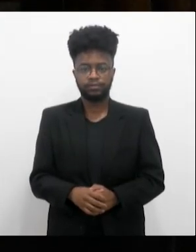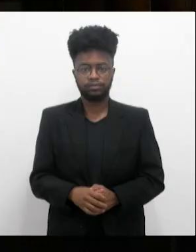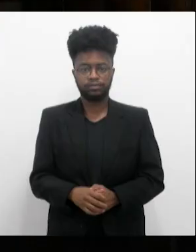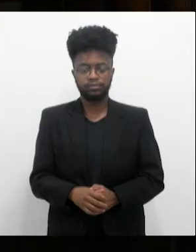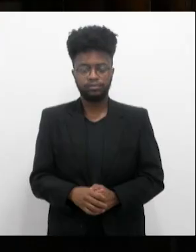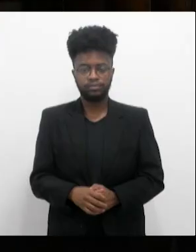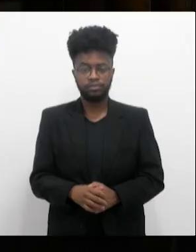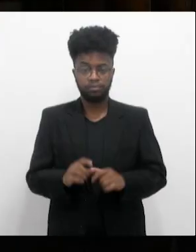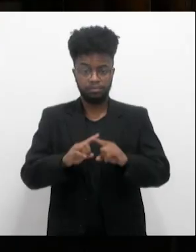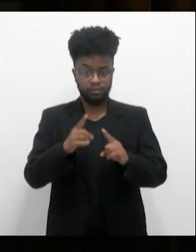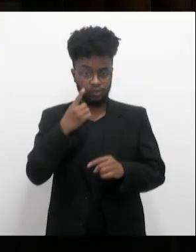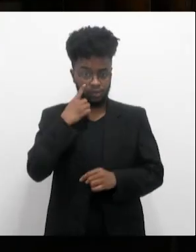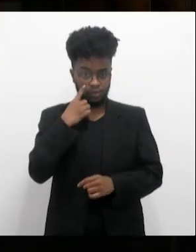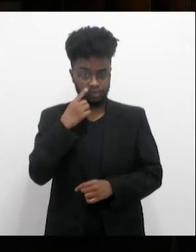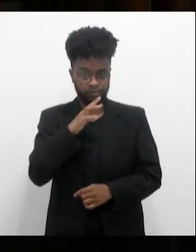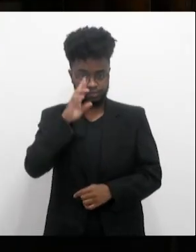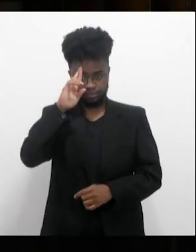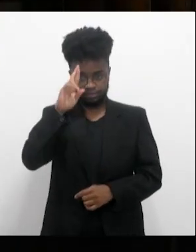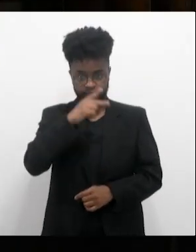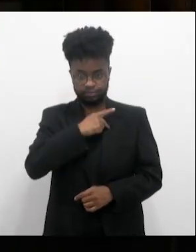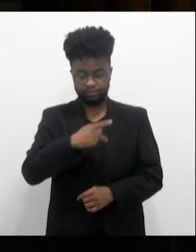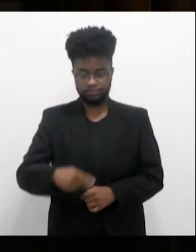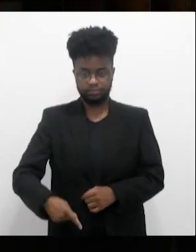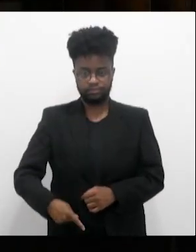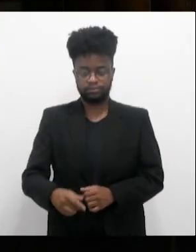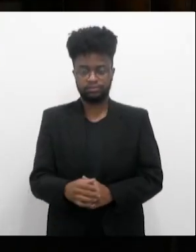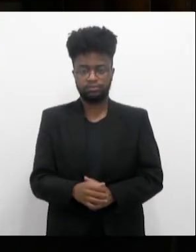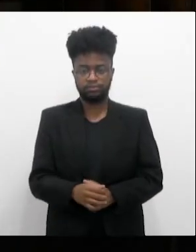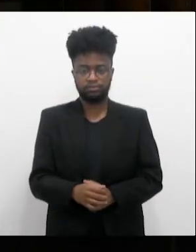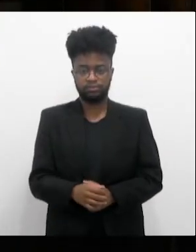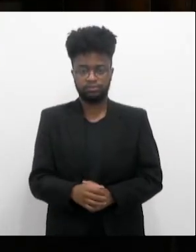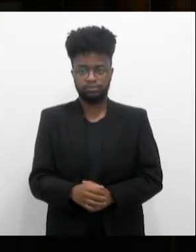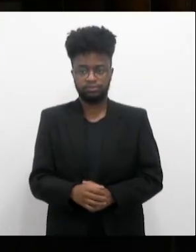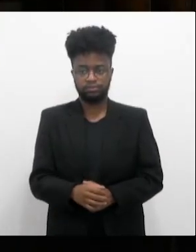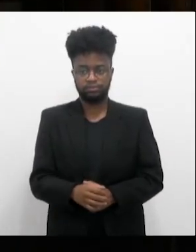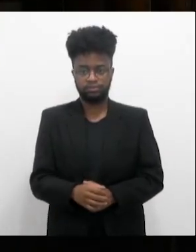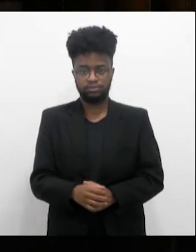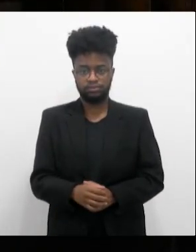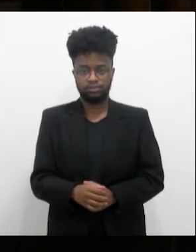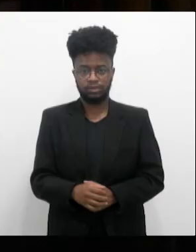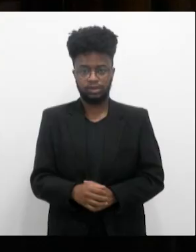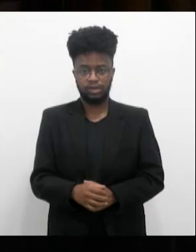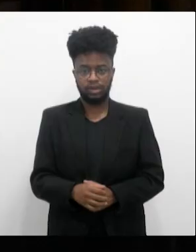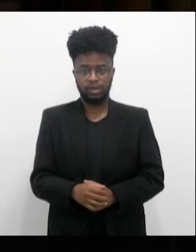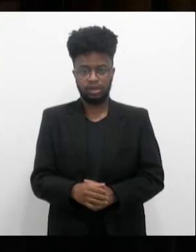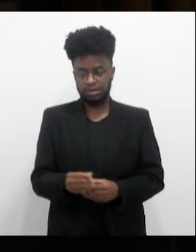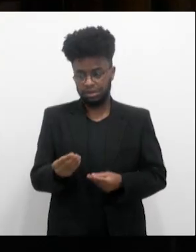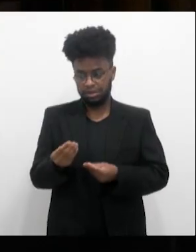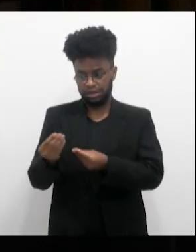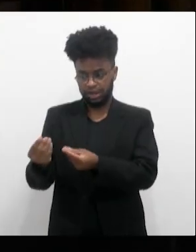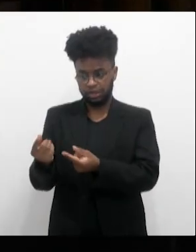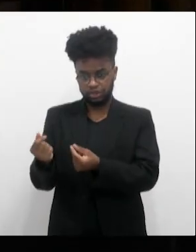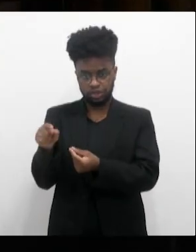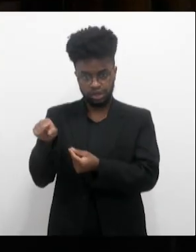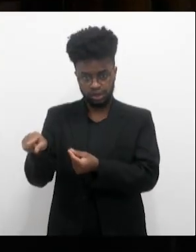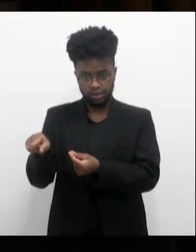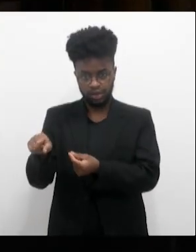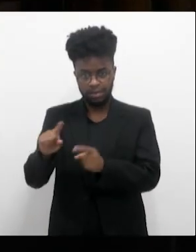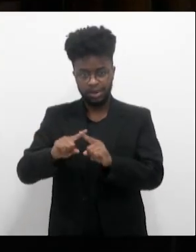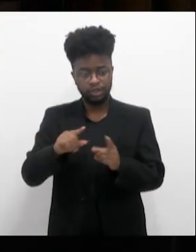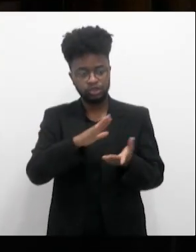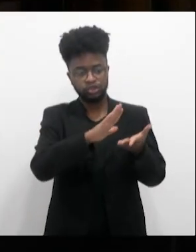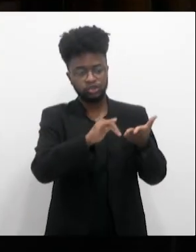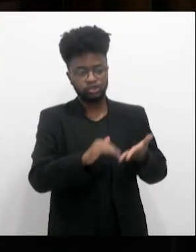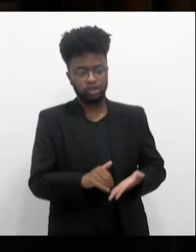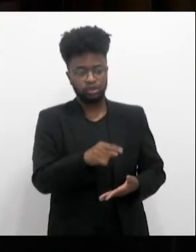Veja, senhora presidente, é vestir um santo e